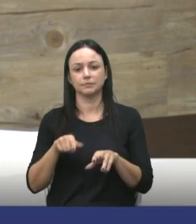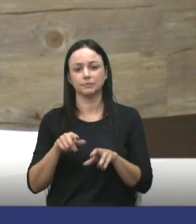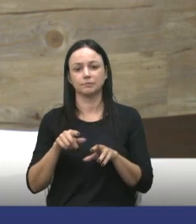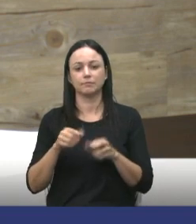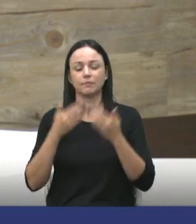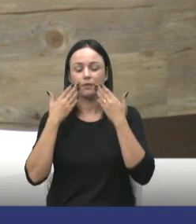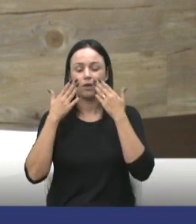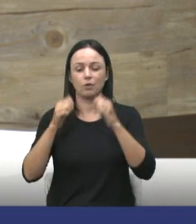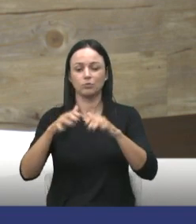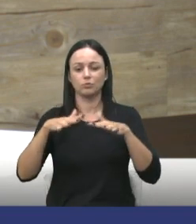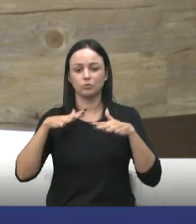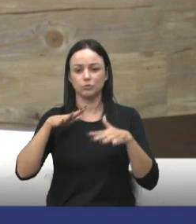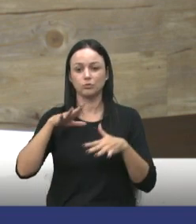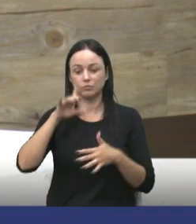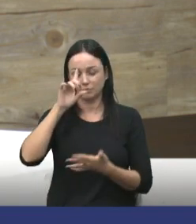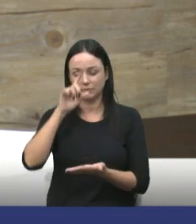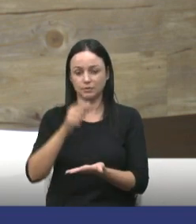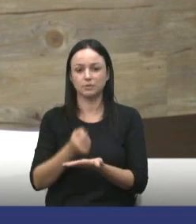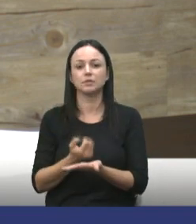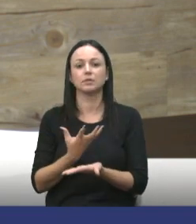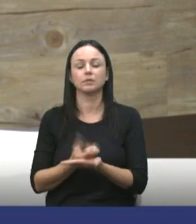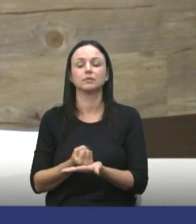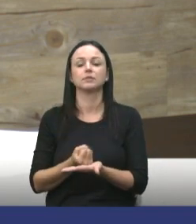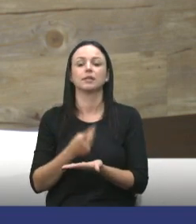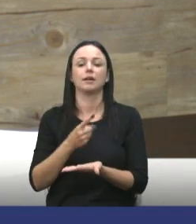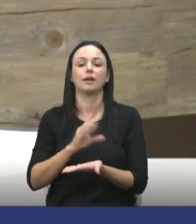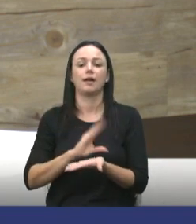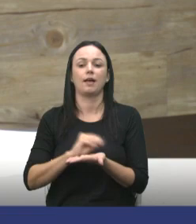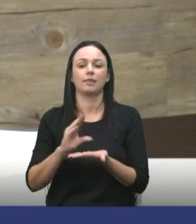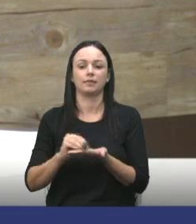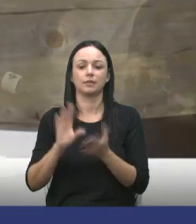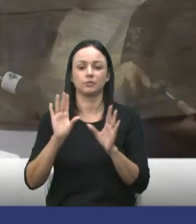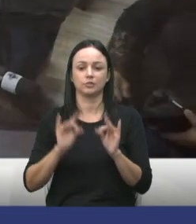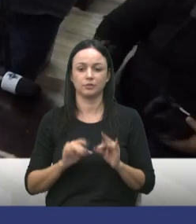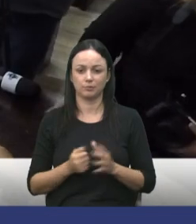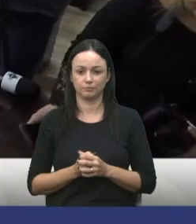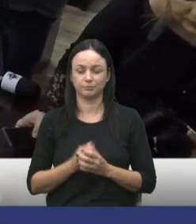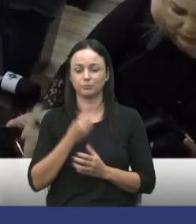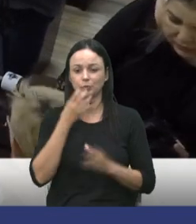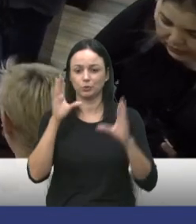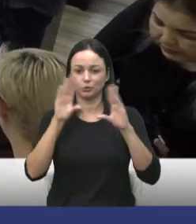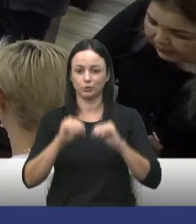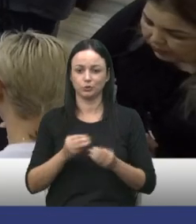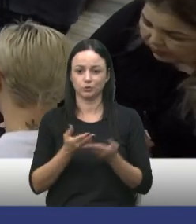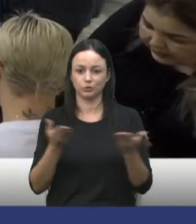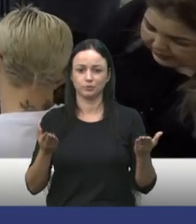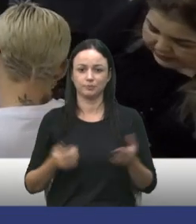audiência e determino a juntada da ata digital. Boa noite a todos.